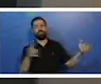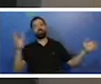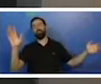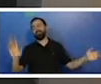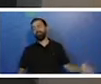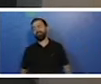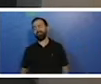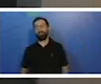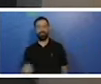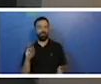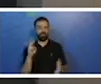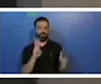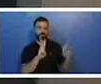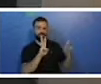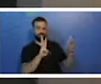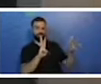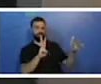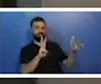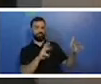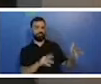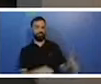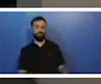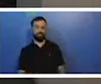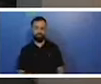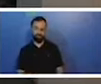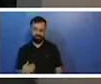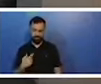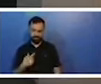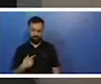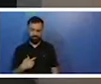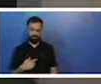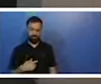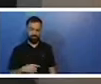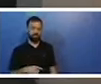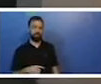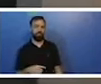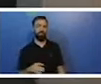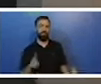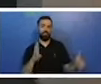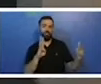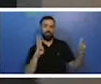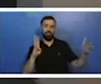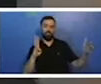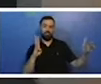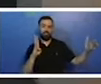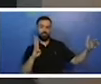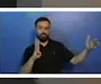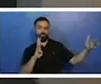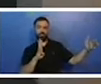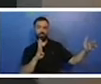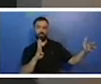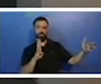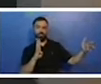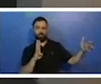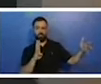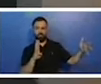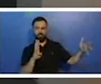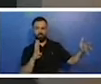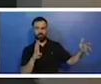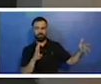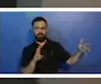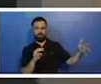pessoa joia número três Então eu estou no número quatro Professor o número